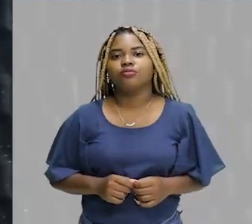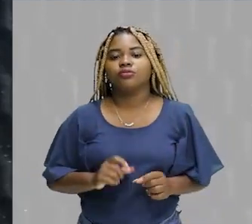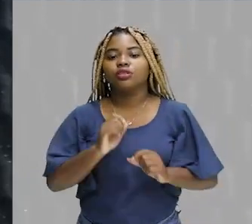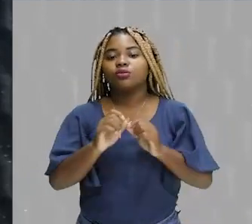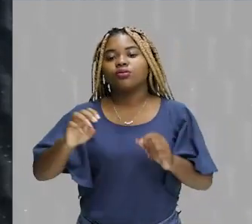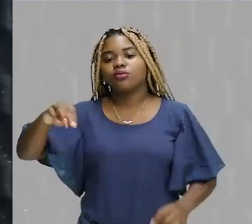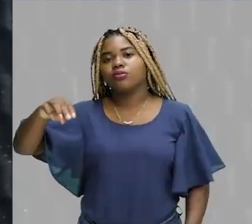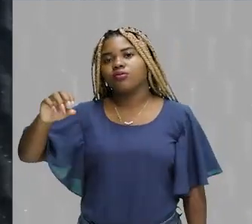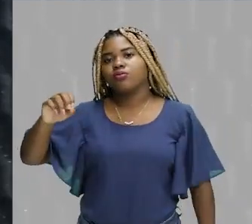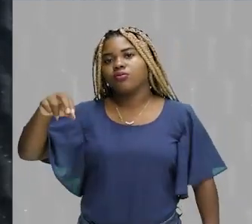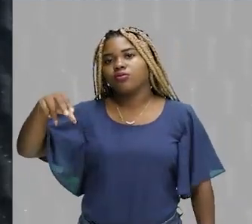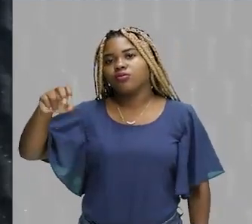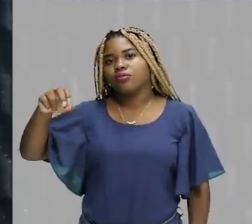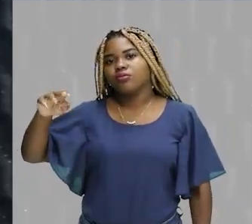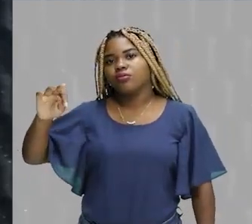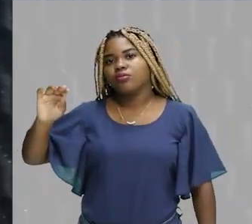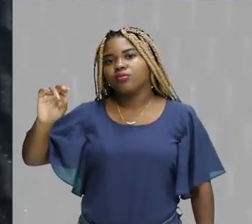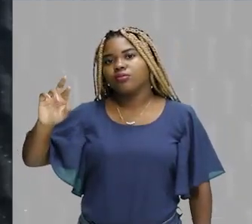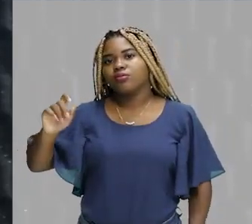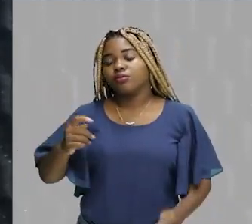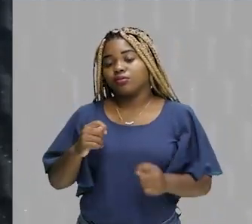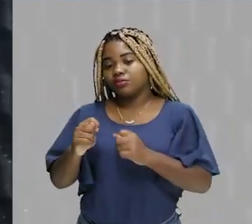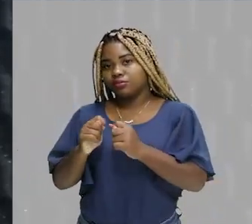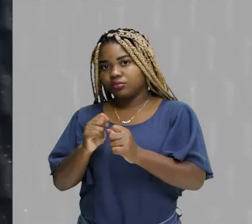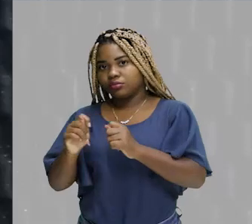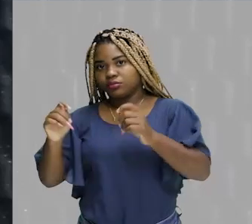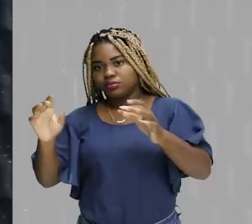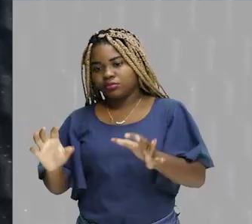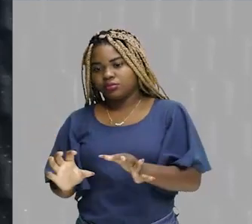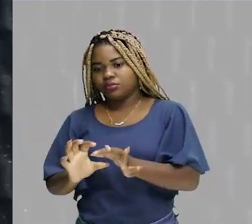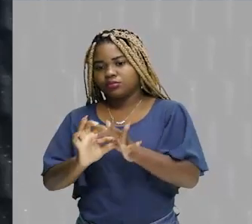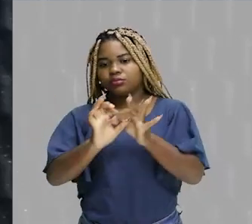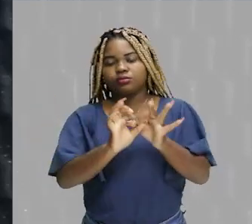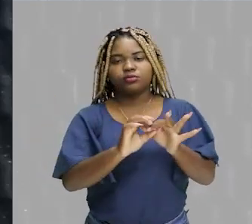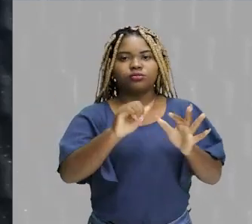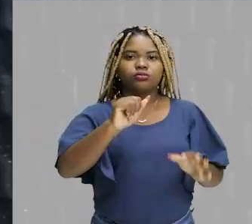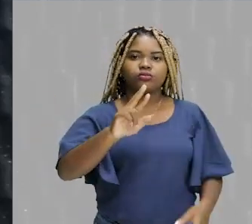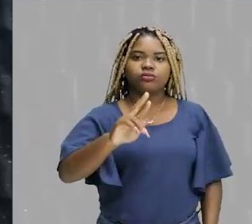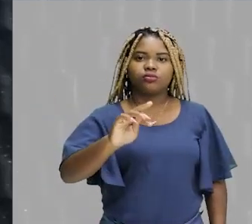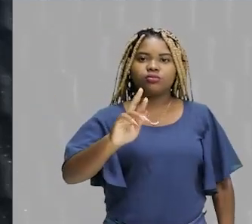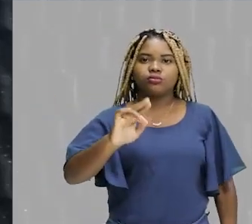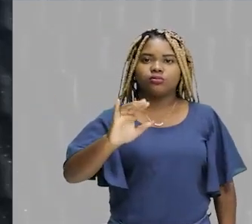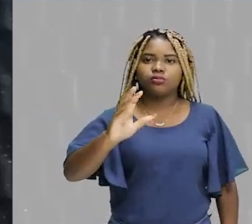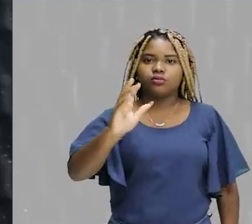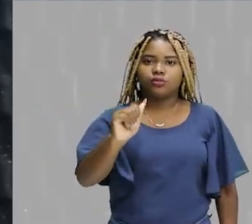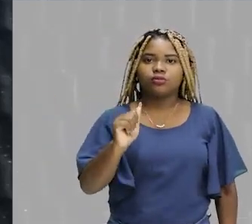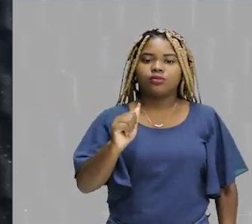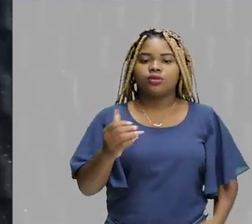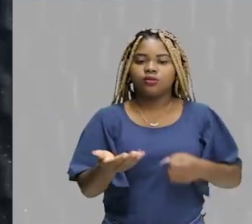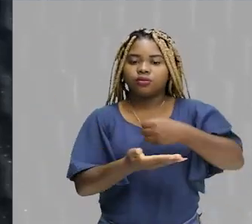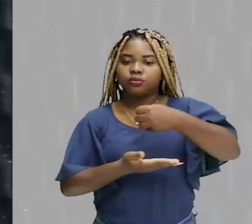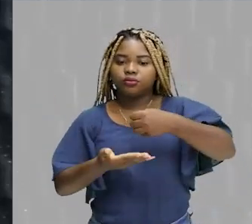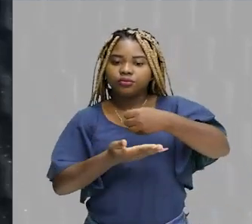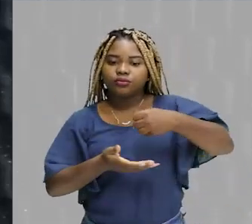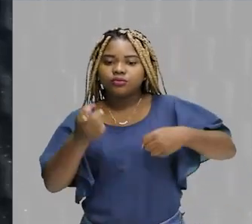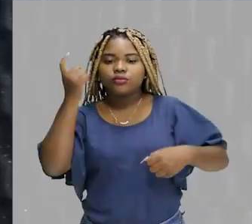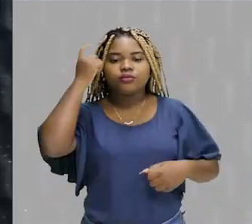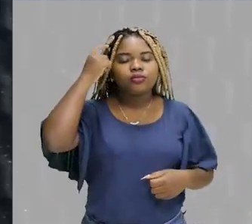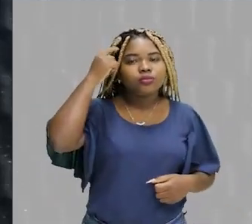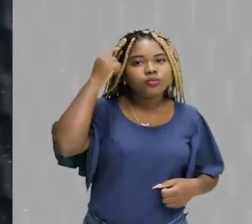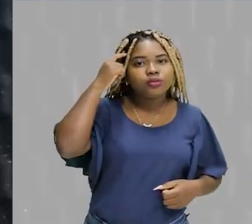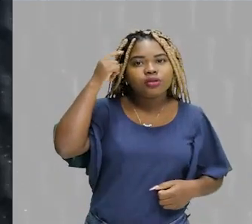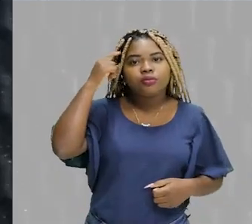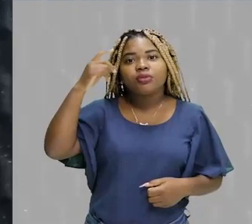monetária, econômica, que junto com a escola austríaca são a base do pensamento neoliberal,